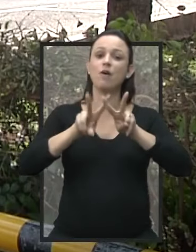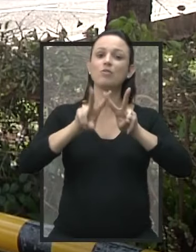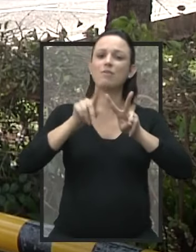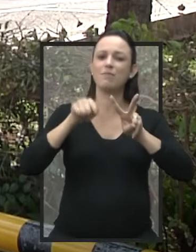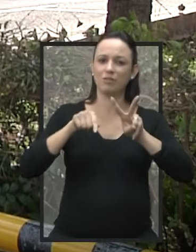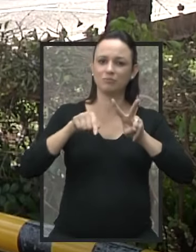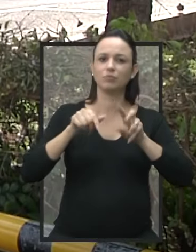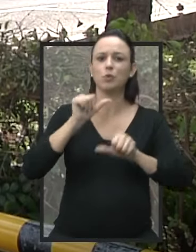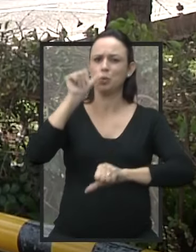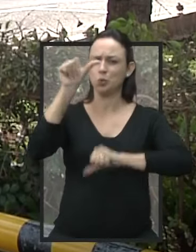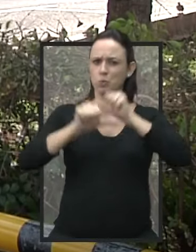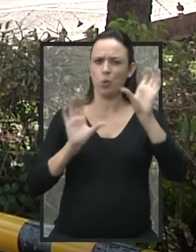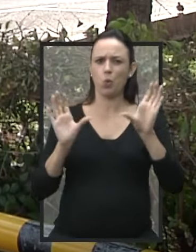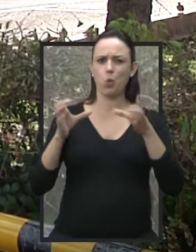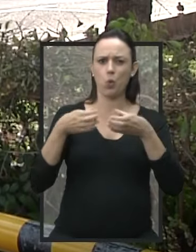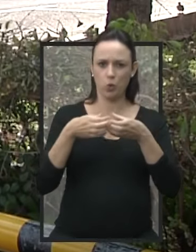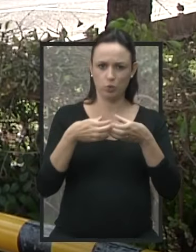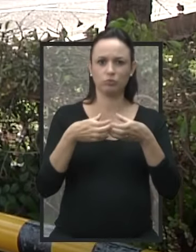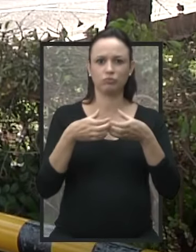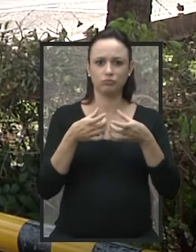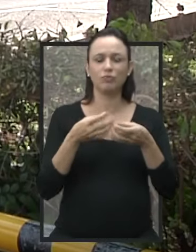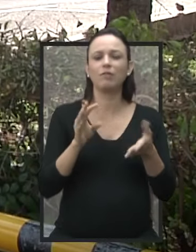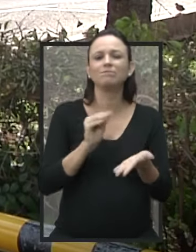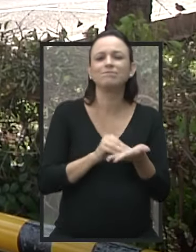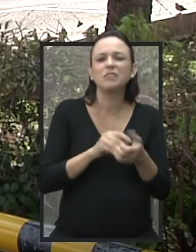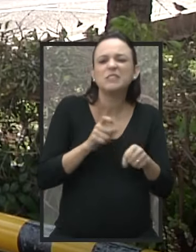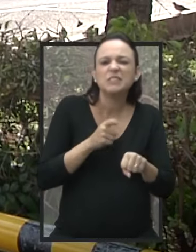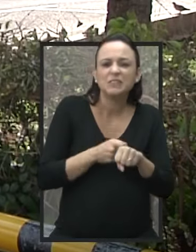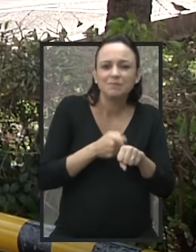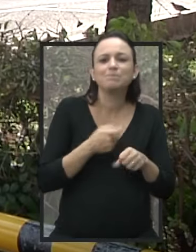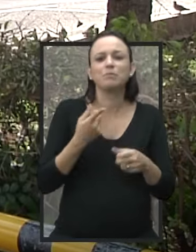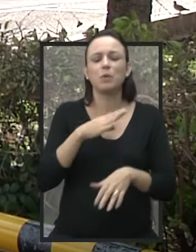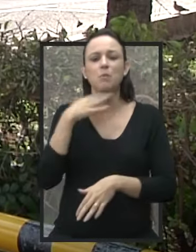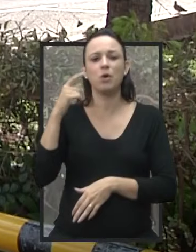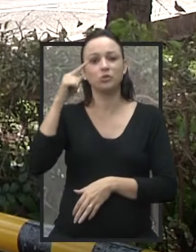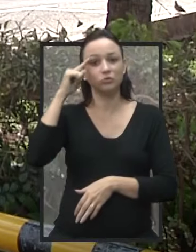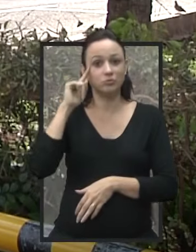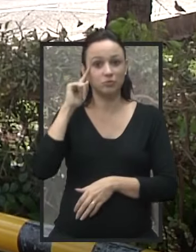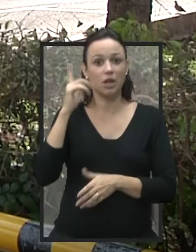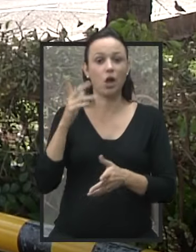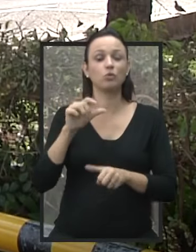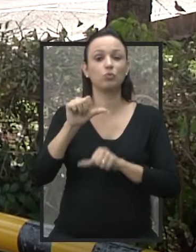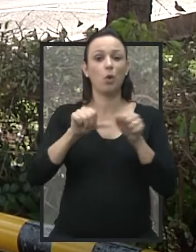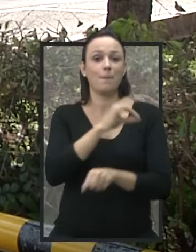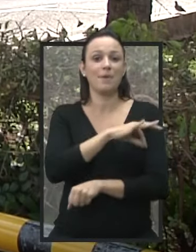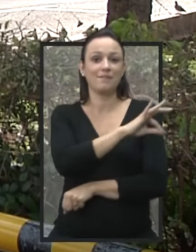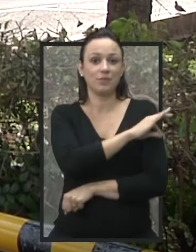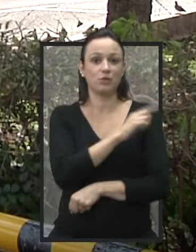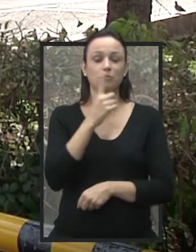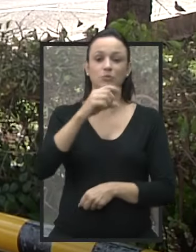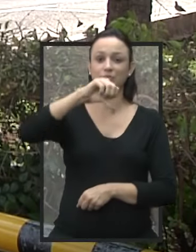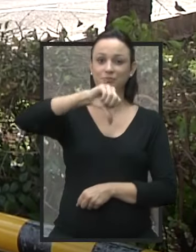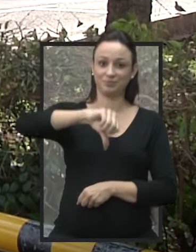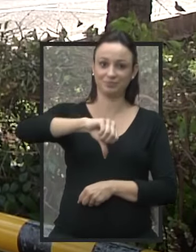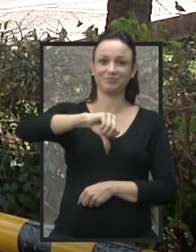Valdemar Bauab, que reestruturou o grupo que tinha ficado acéfalo com a morte de Zezinho e se tornou prefeito de Jaú